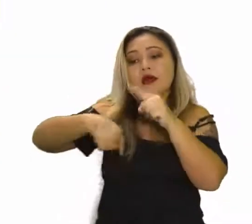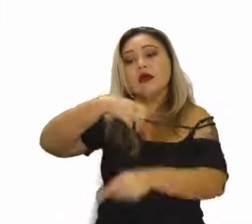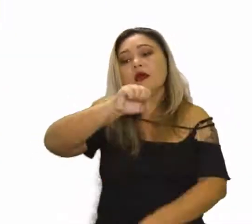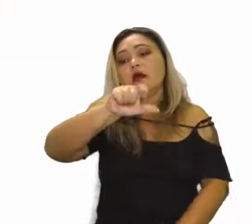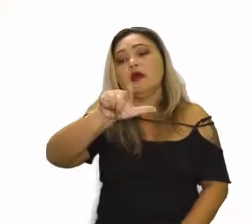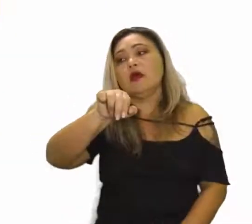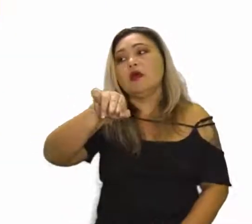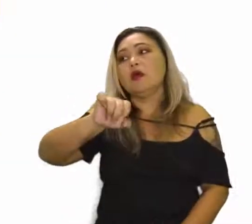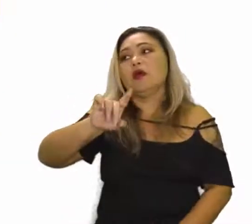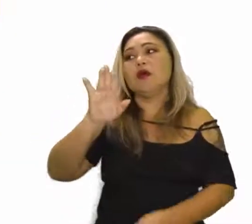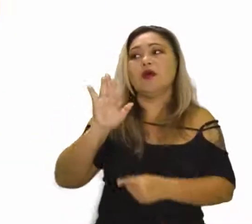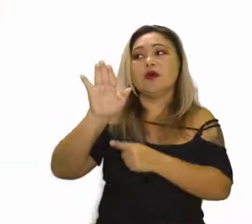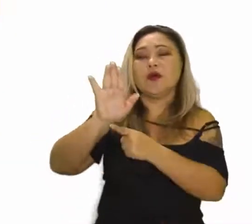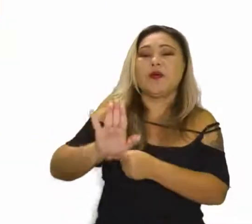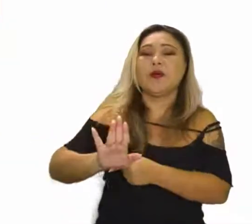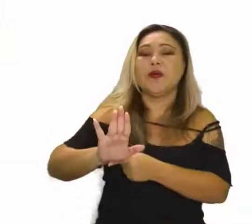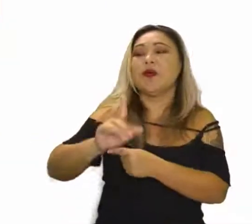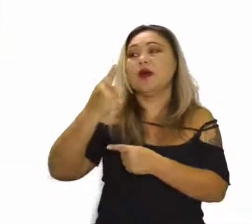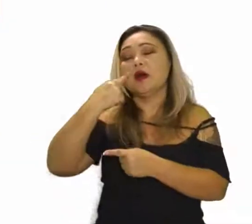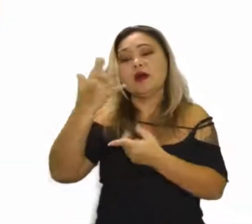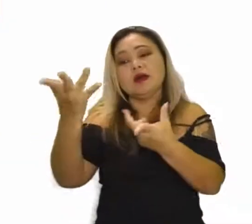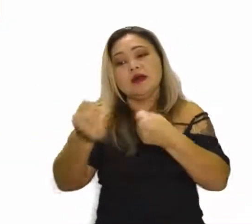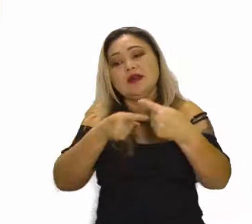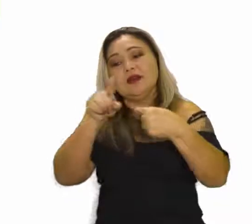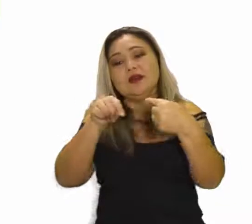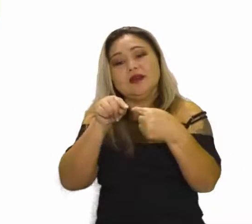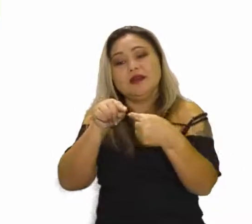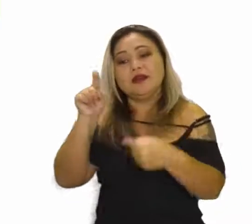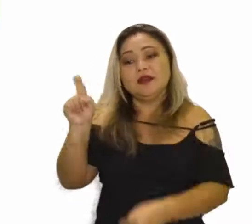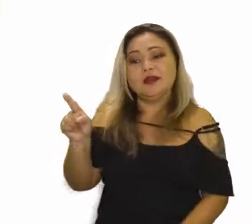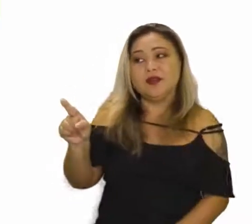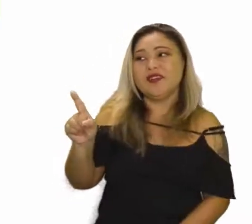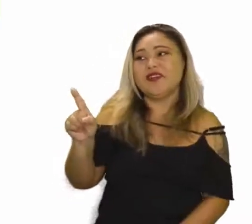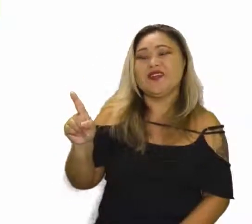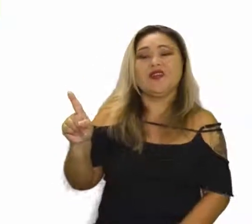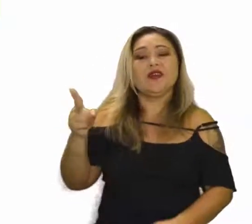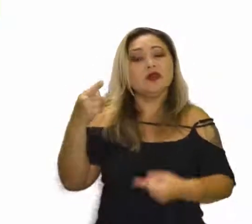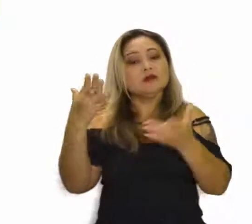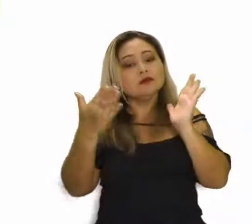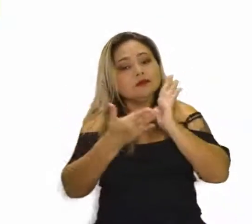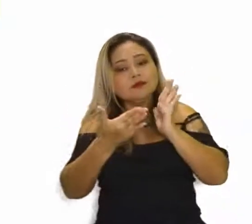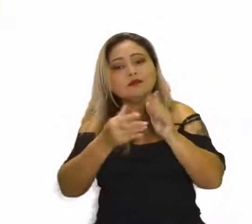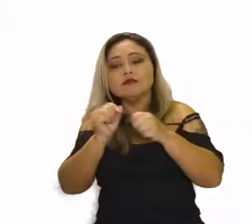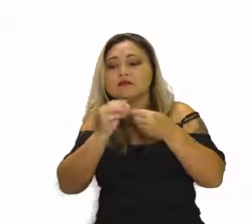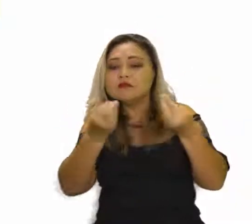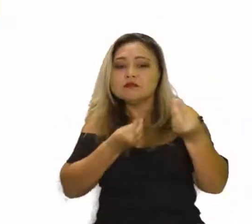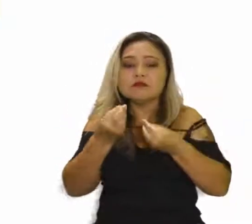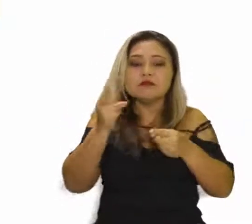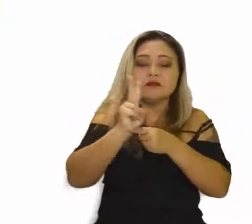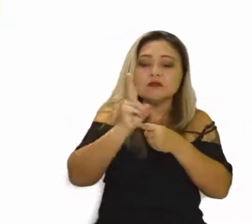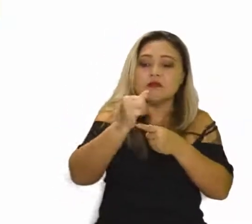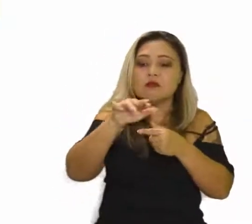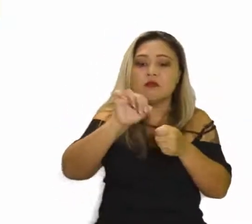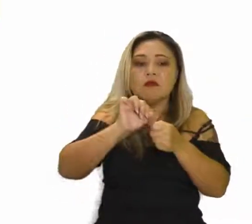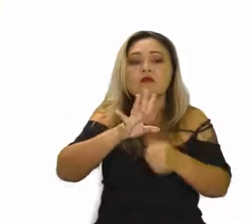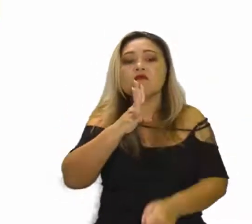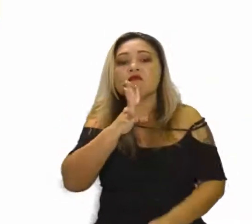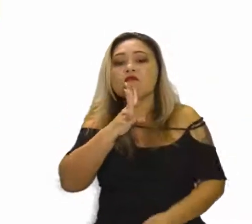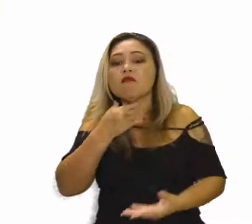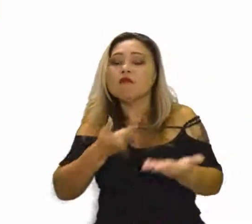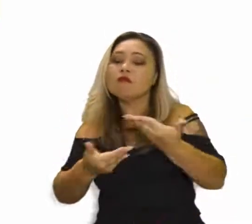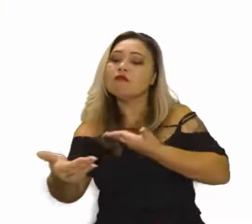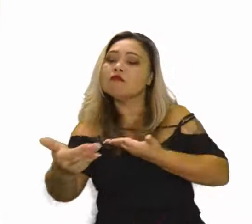A Solene nos ajuda a verificar as habilidades para essa aula. Estabelecer critérios para manejo e criação de codorna e conhecer